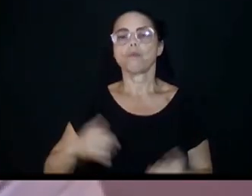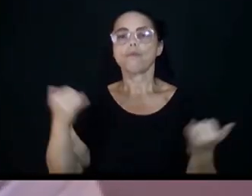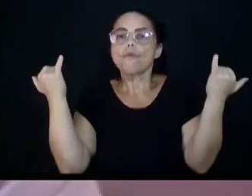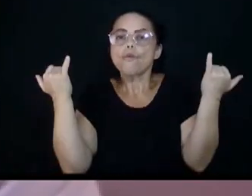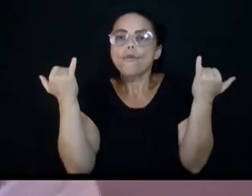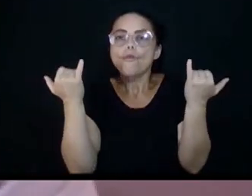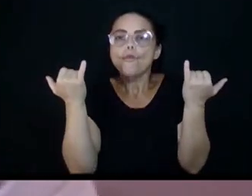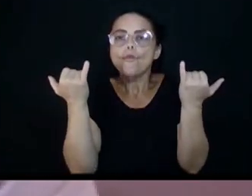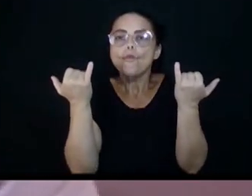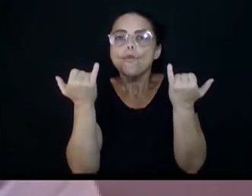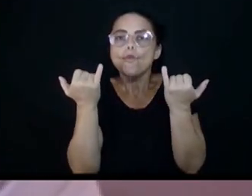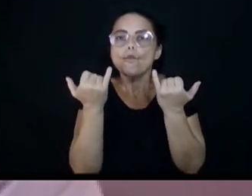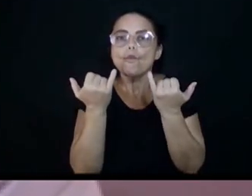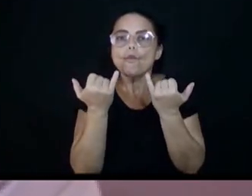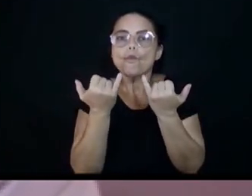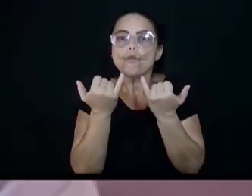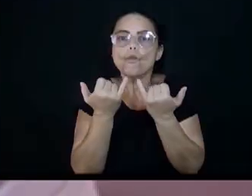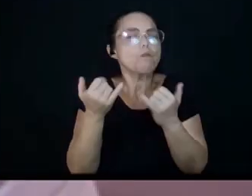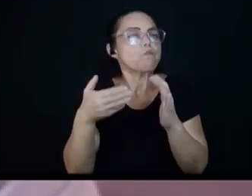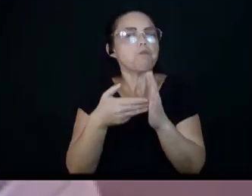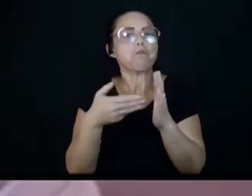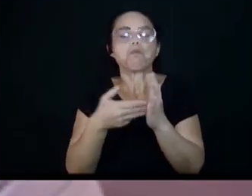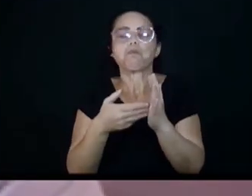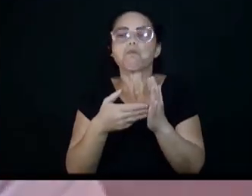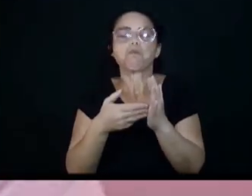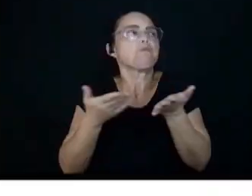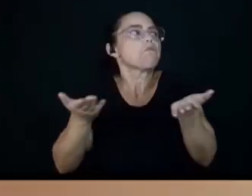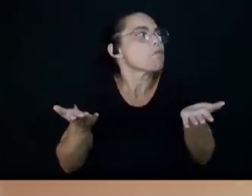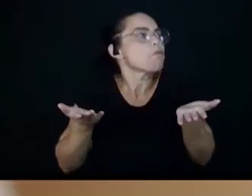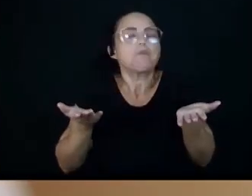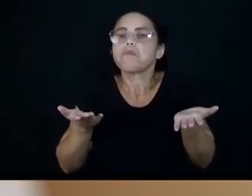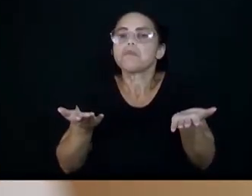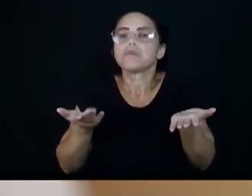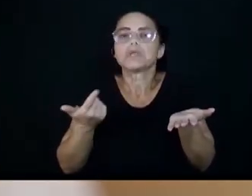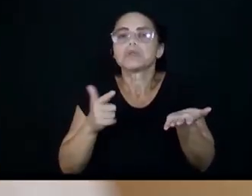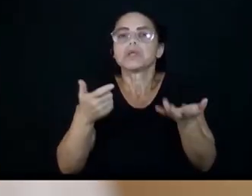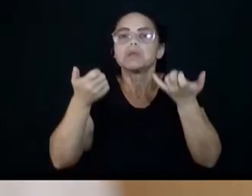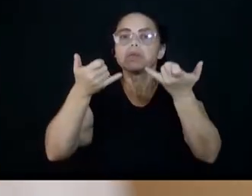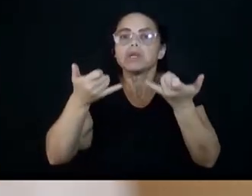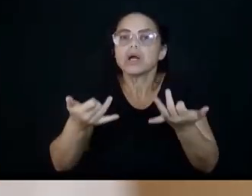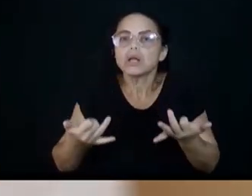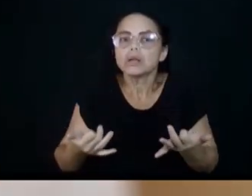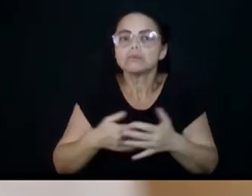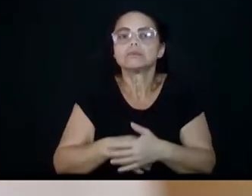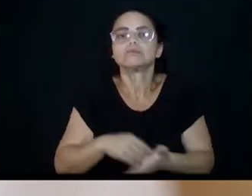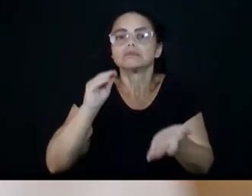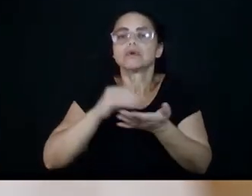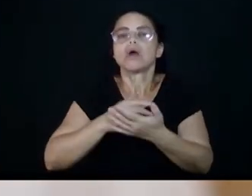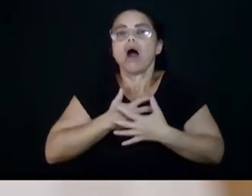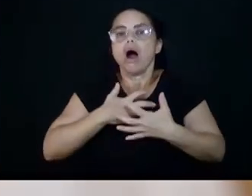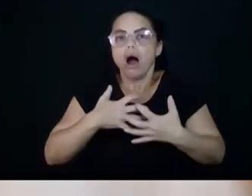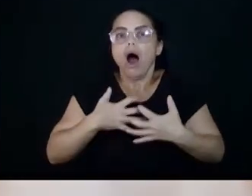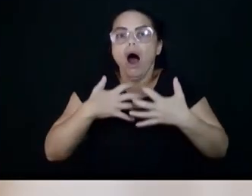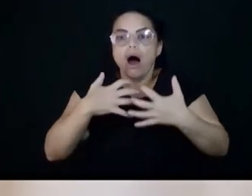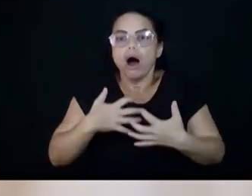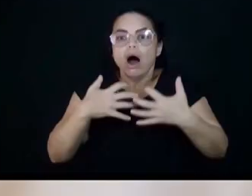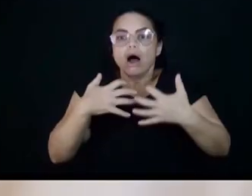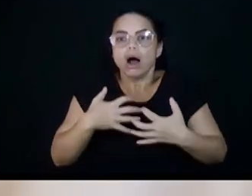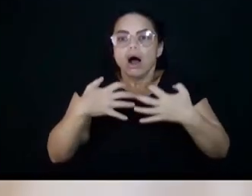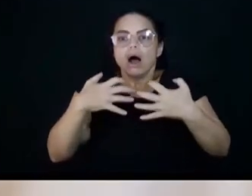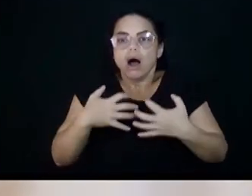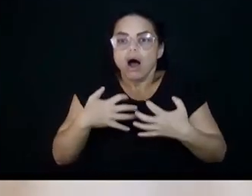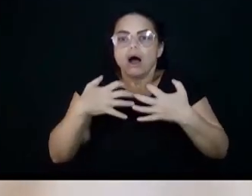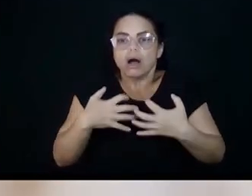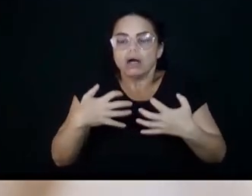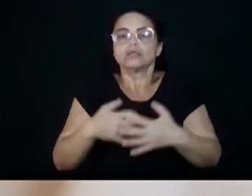assim um motivo muito plausível para ela, né? Essa falta de ar, inchando as pernas, às vezes